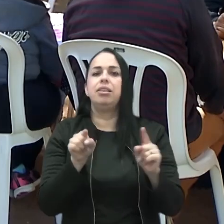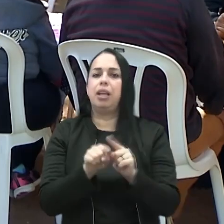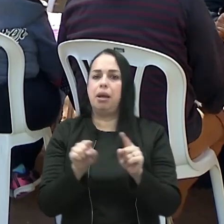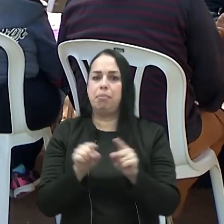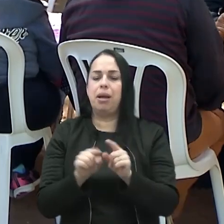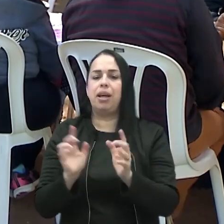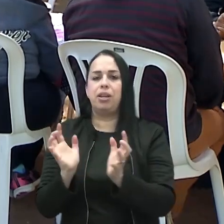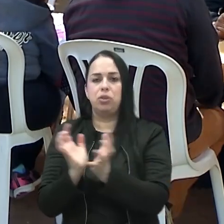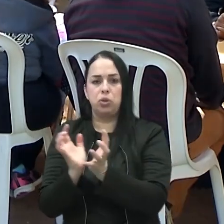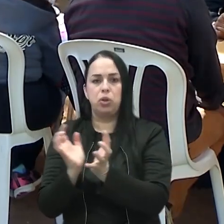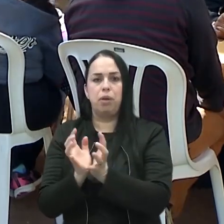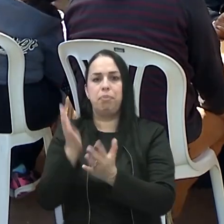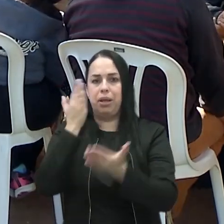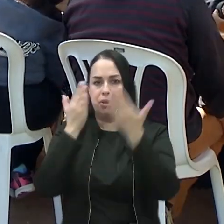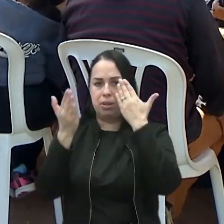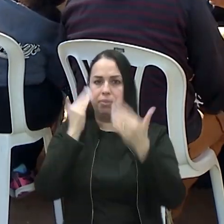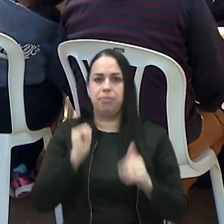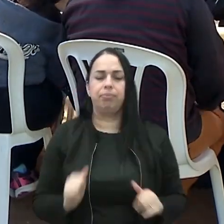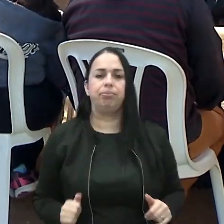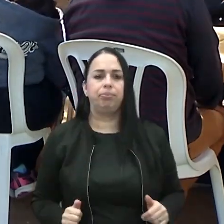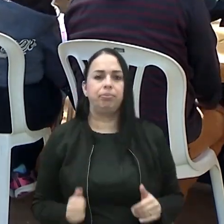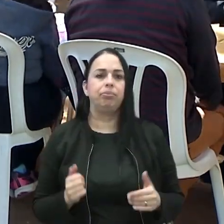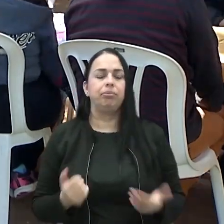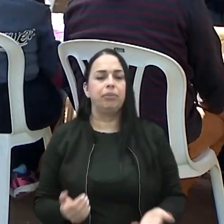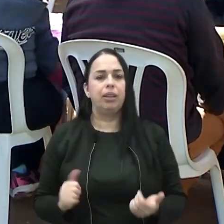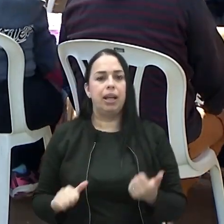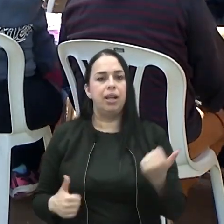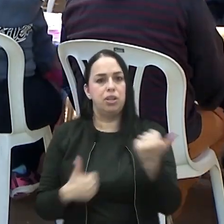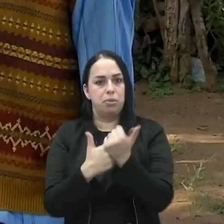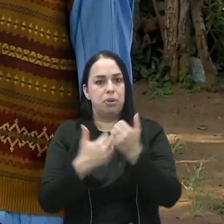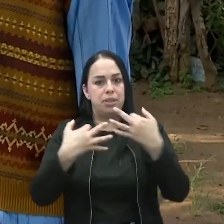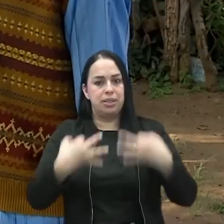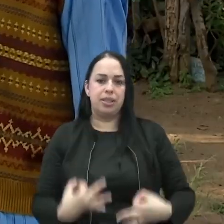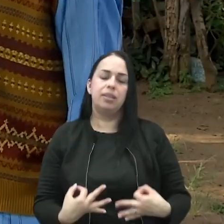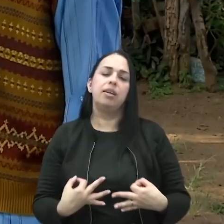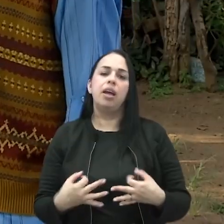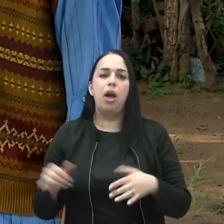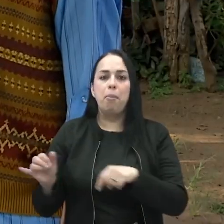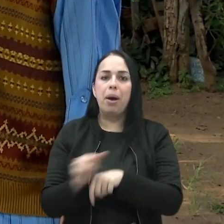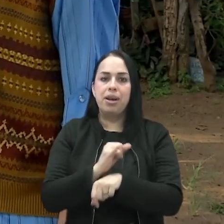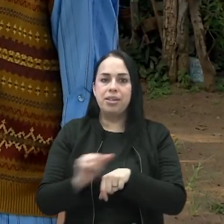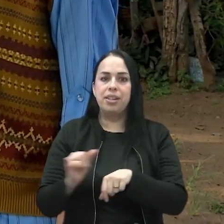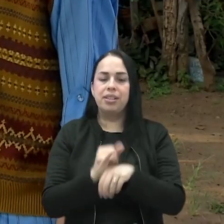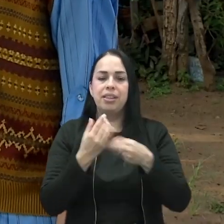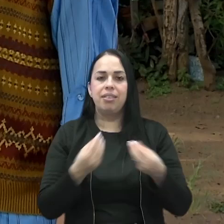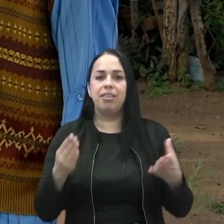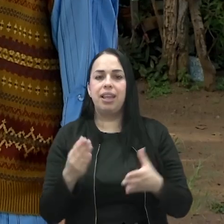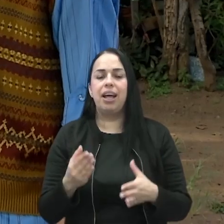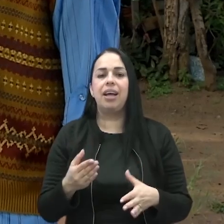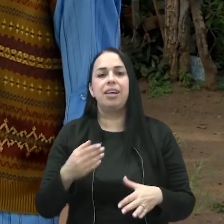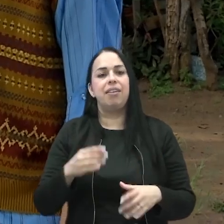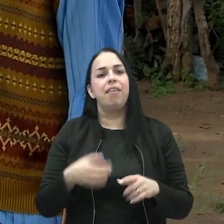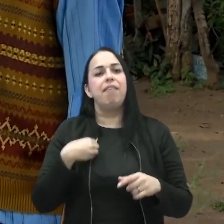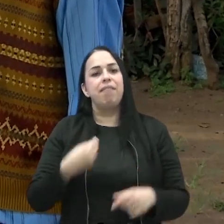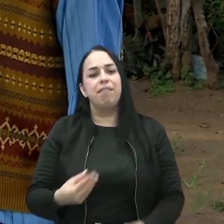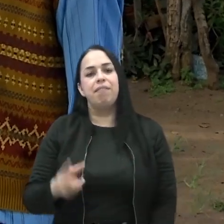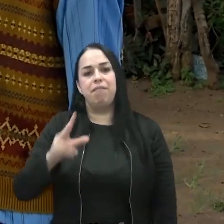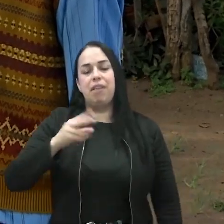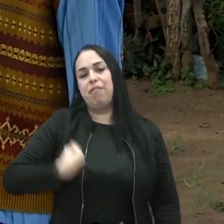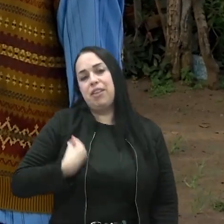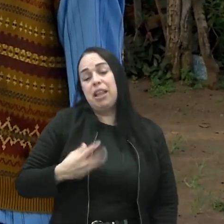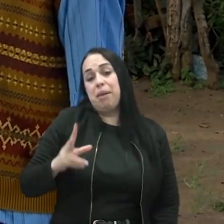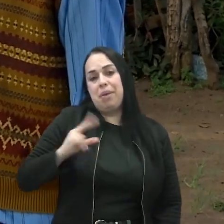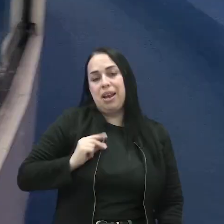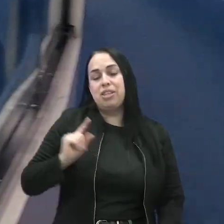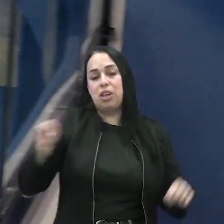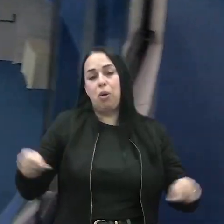individual e tem o atendimento de atividades psicoterápicas. Oferecer suporte adequado é um dos caminhos para garantir dignidade